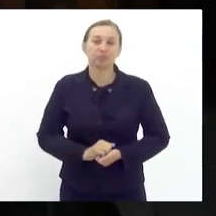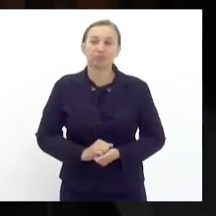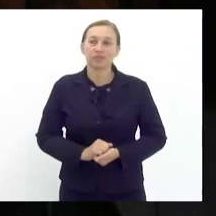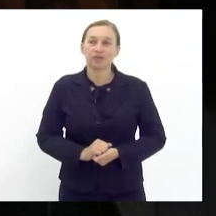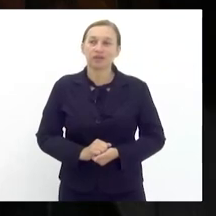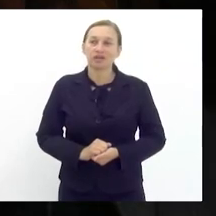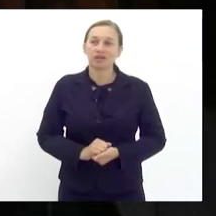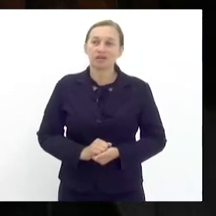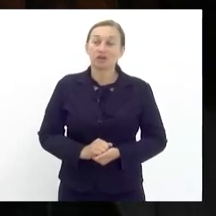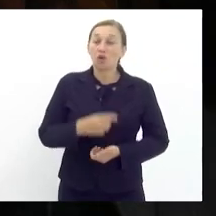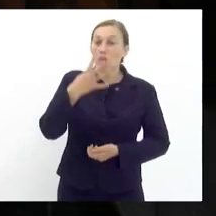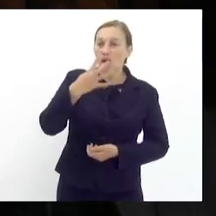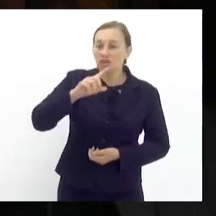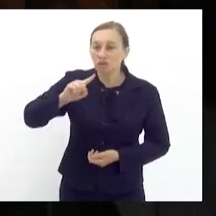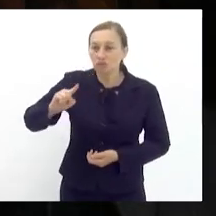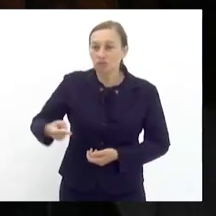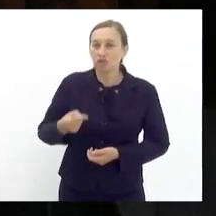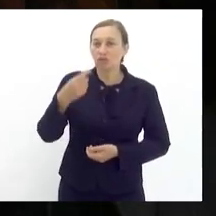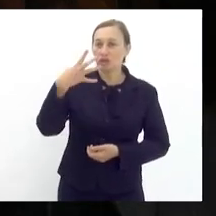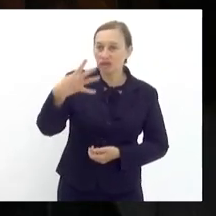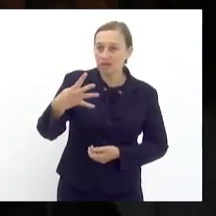será 4420